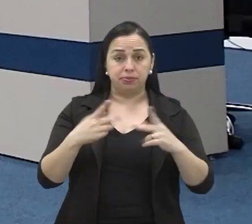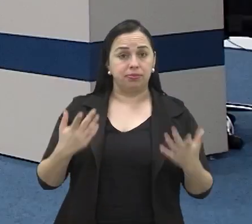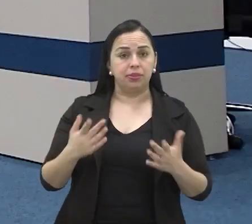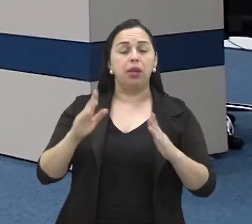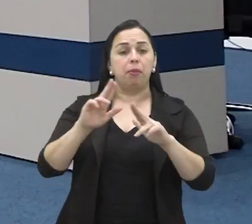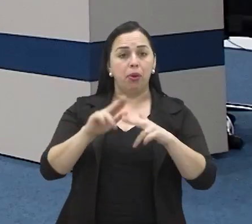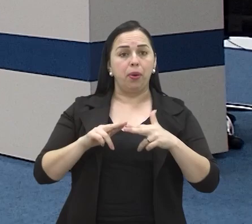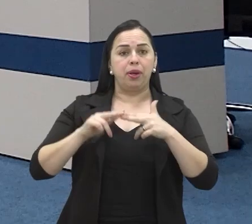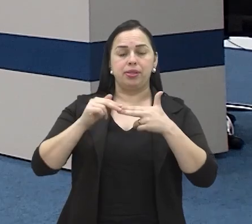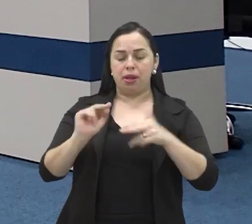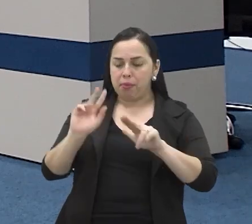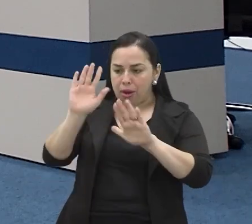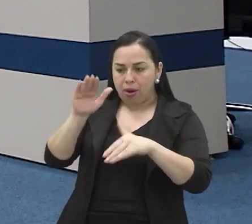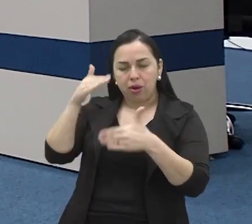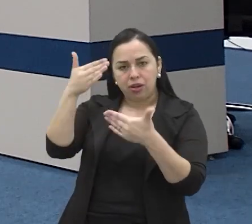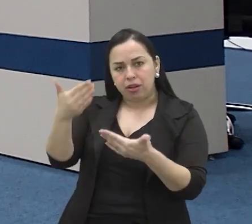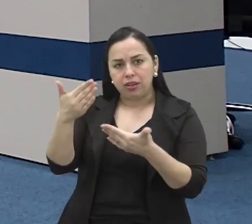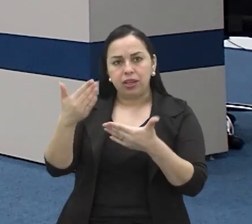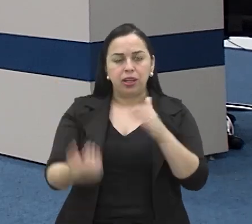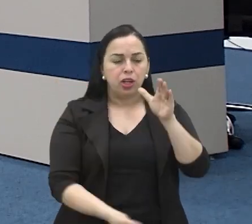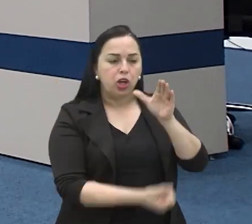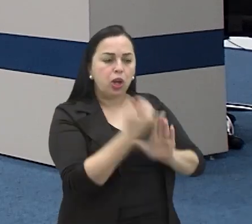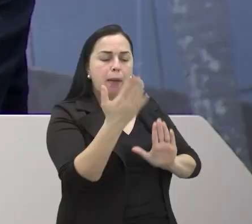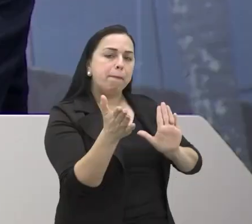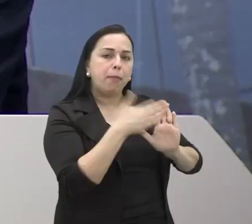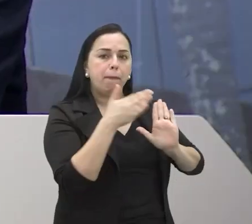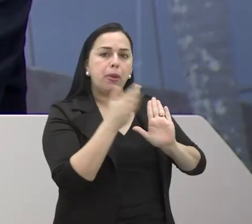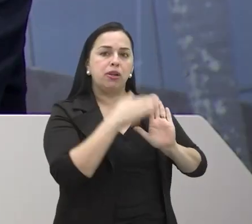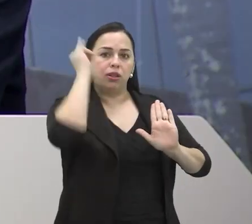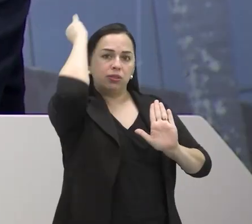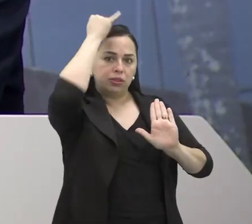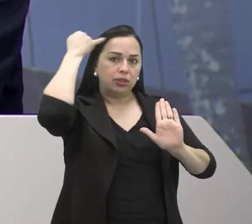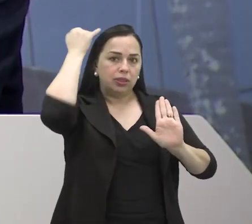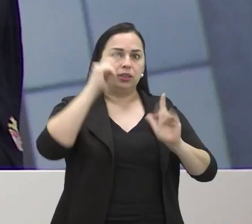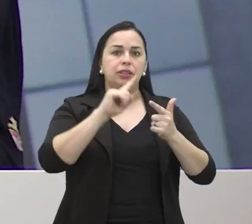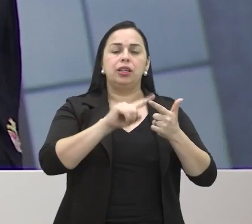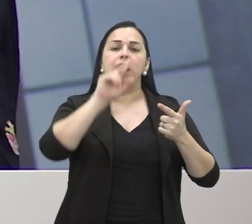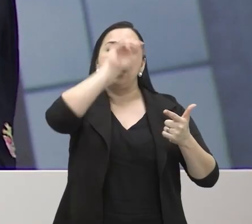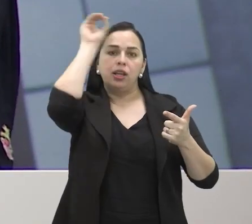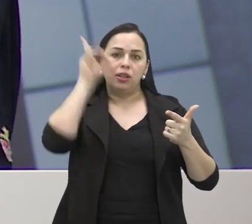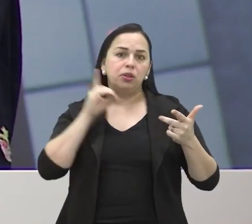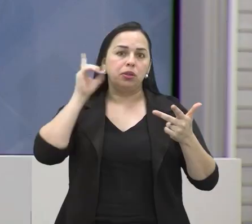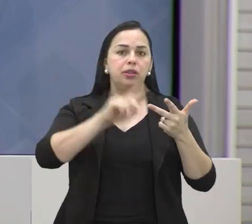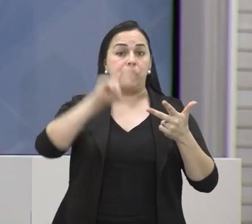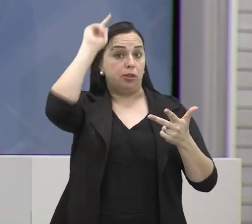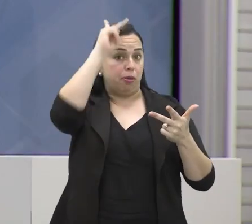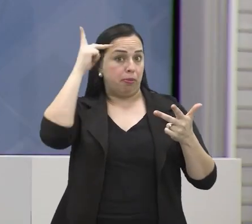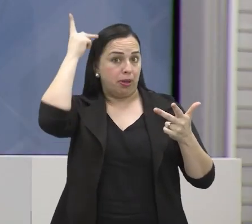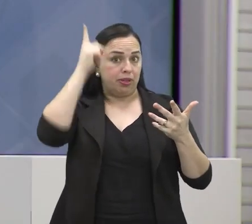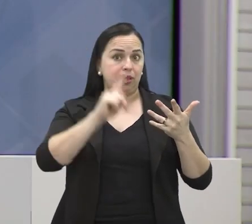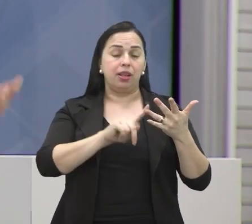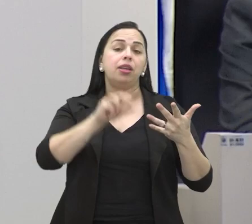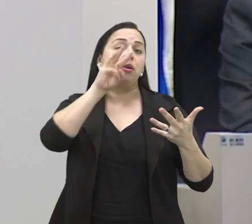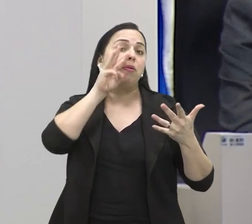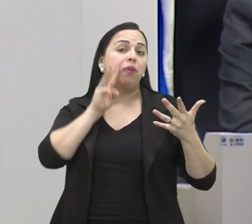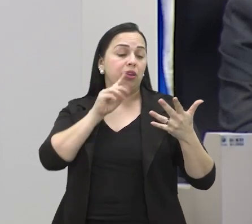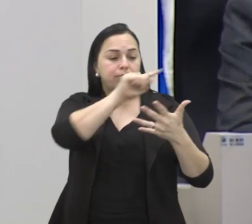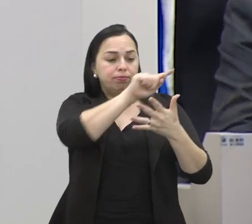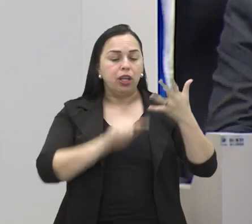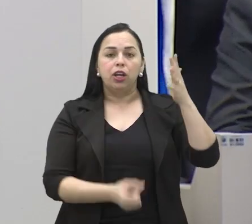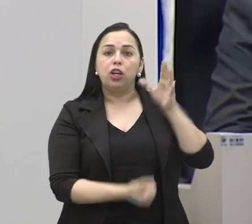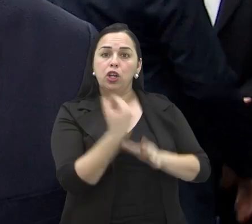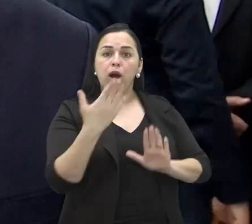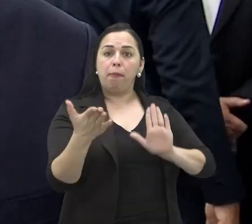joseense. A homenagem foi proposta pelos vereadores Dr. José Cláudio, Dulce Rita, Fernando Petiti e